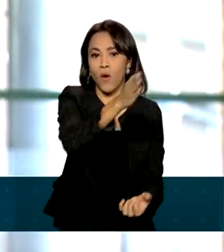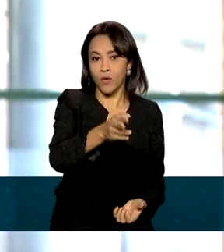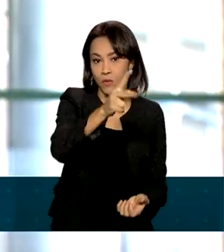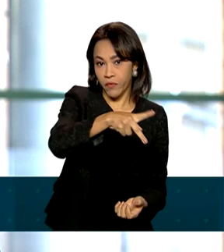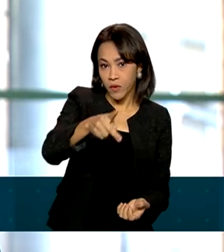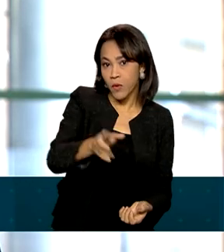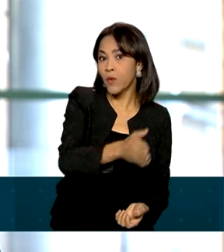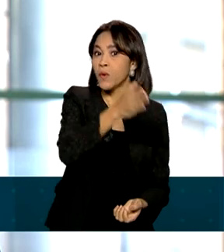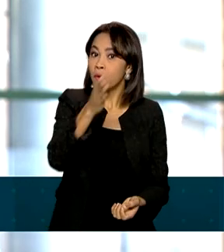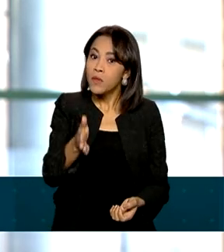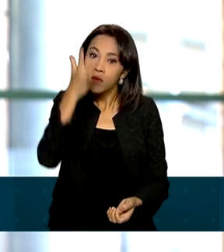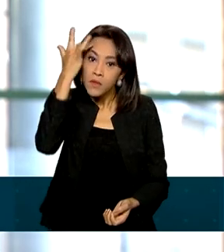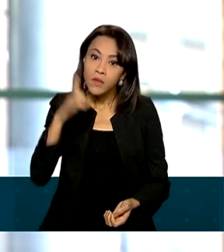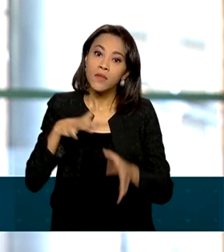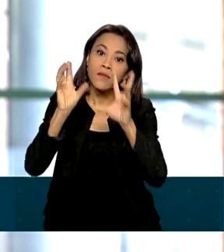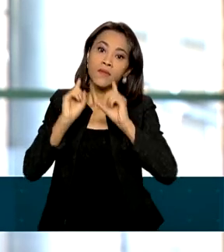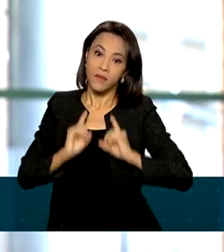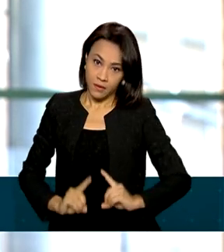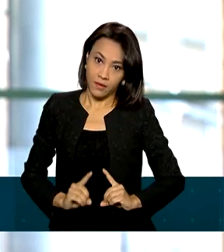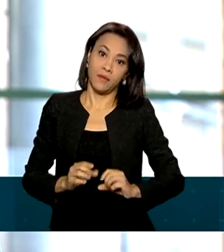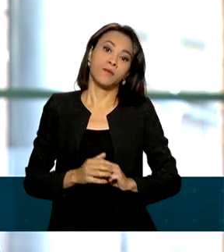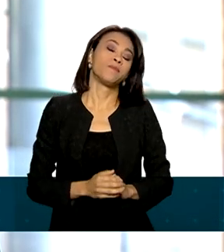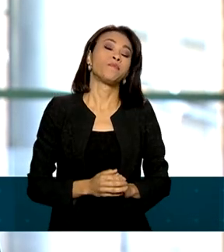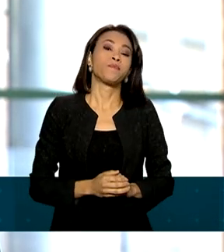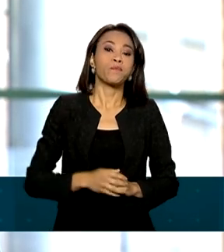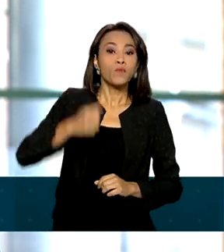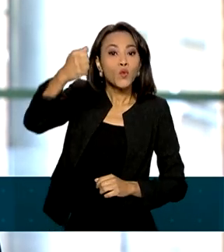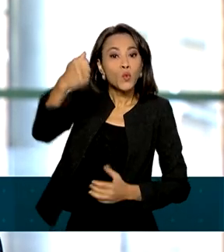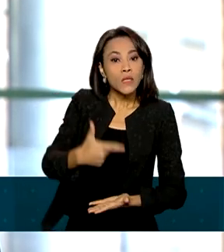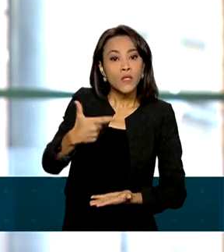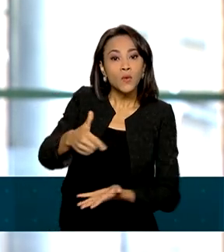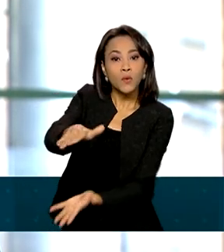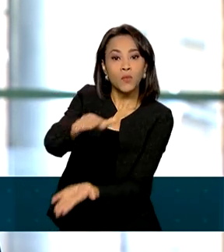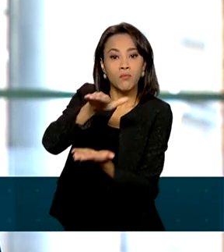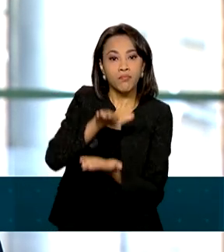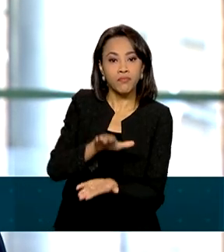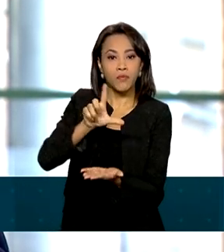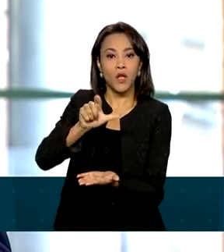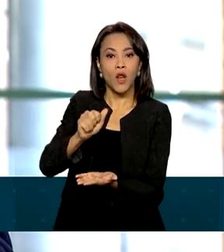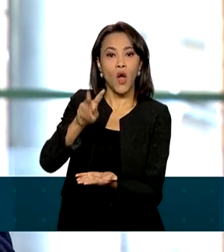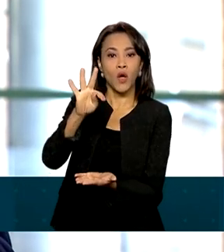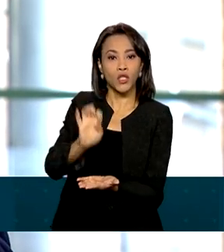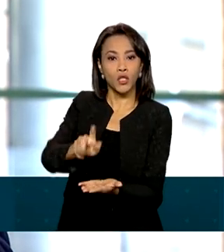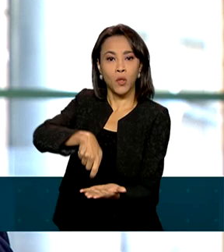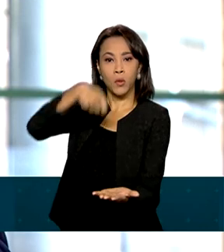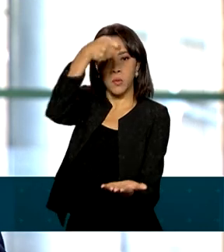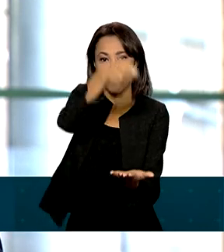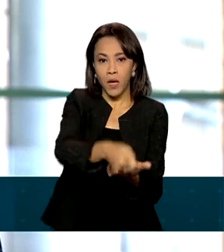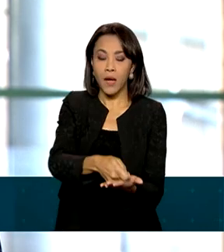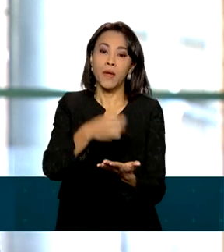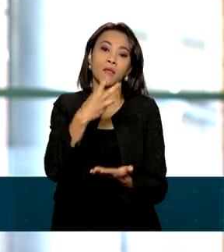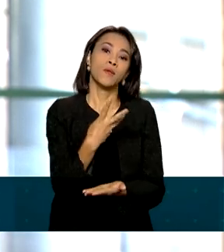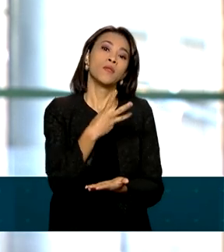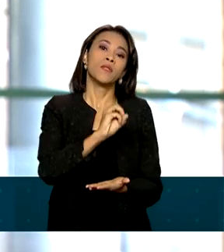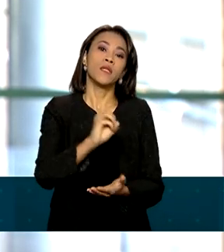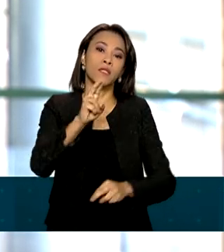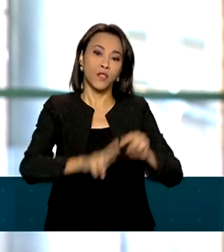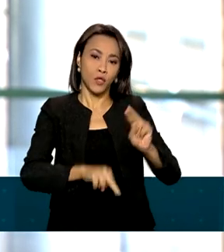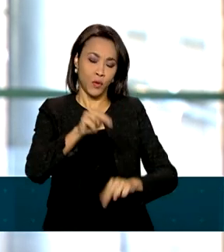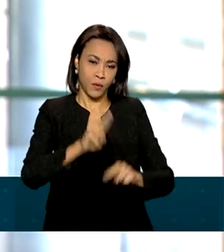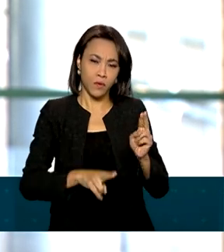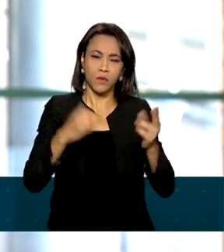professores e pessoas com deficiência agora o segundo lote né o pagamento está previsto para o dia trinta de Junho